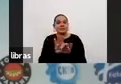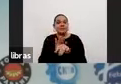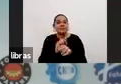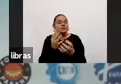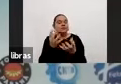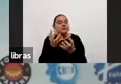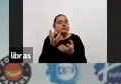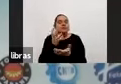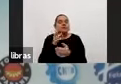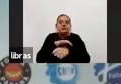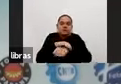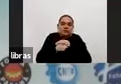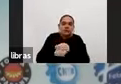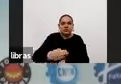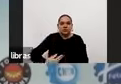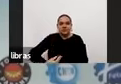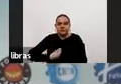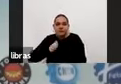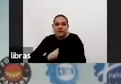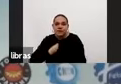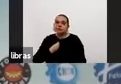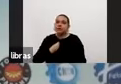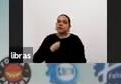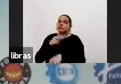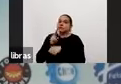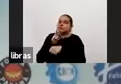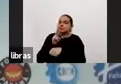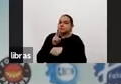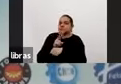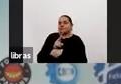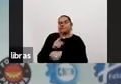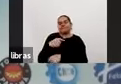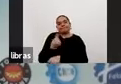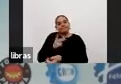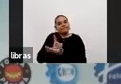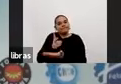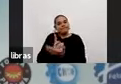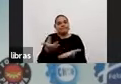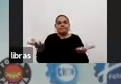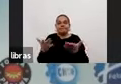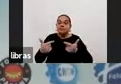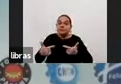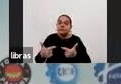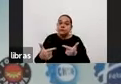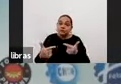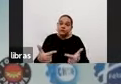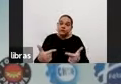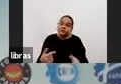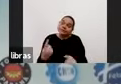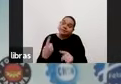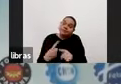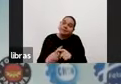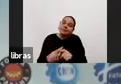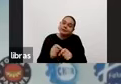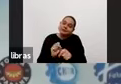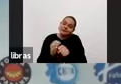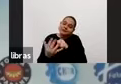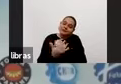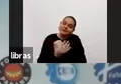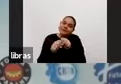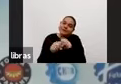A vida foi uma das grandes batalhas, né? E continua sendo enquanto existir essa ameaça do